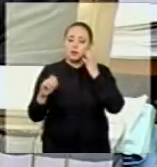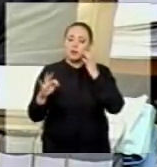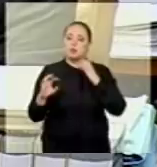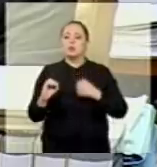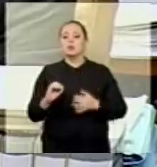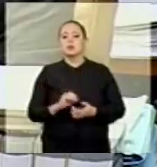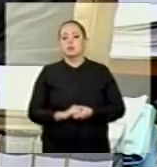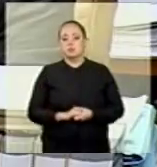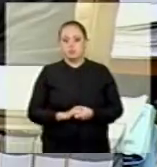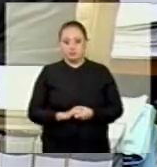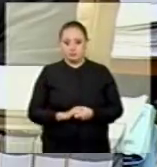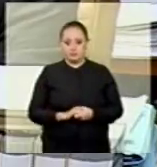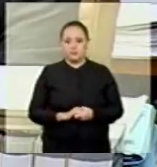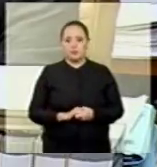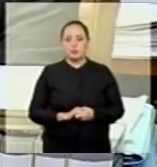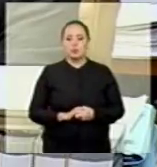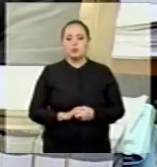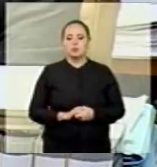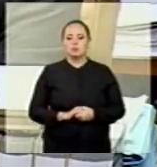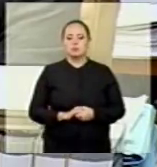essa prerrogativa e